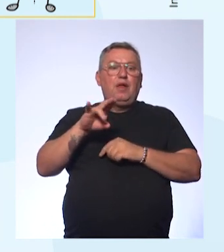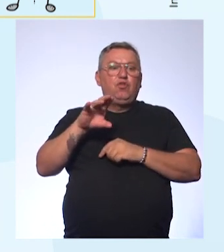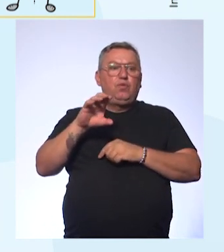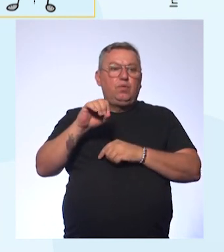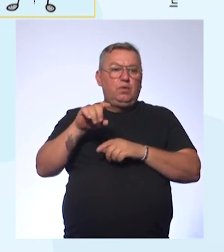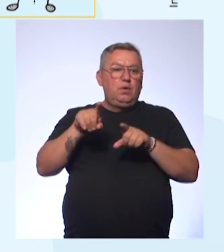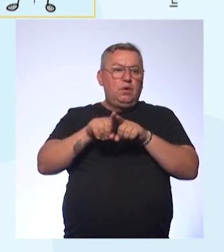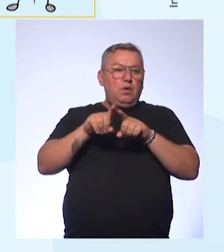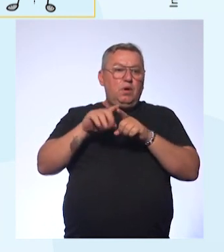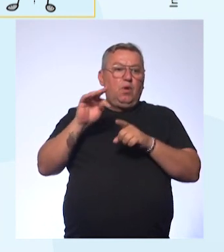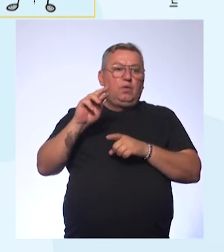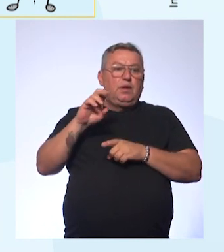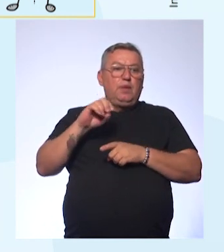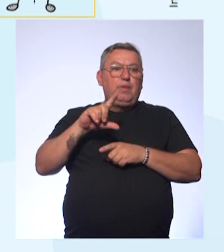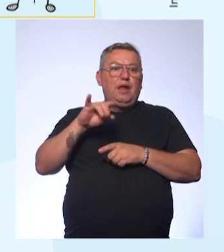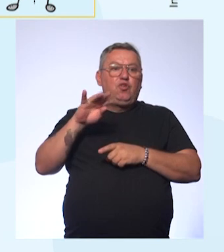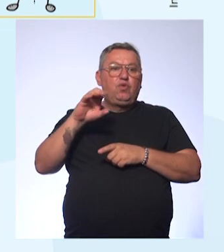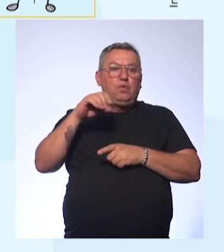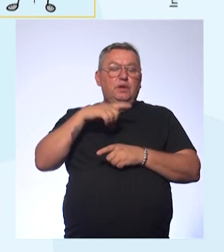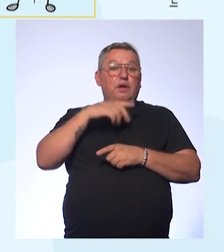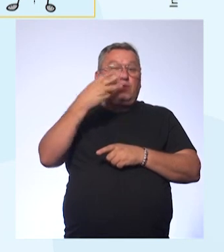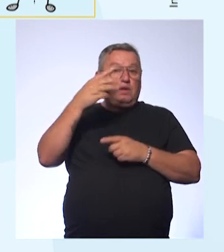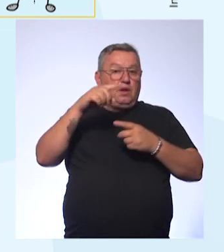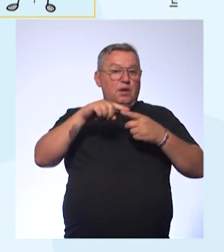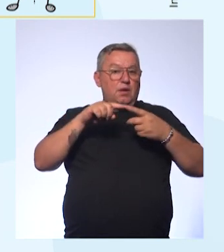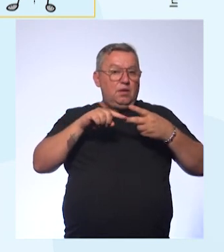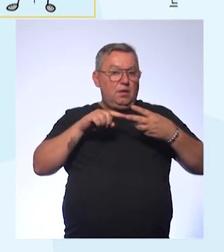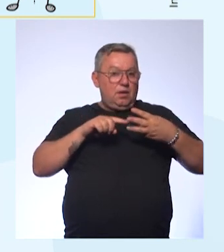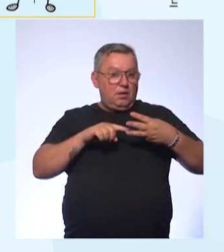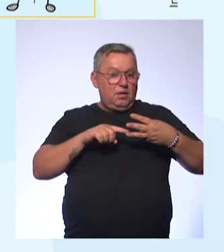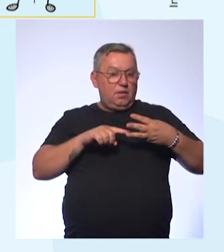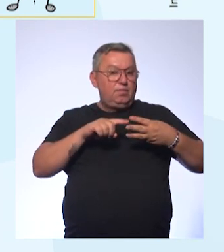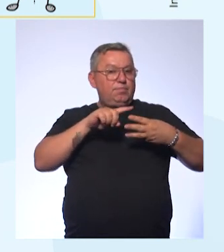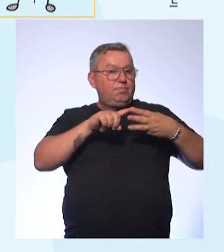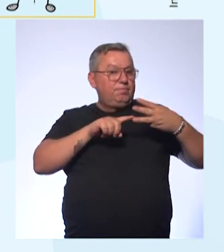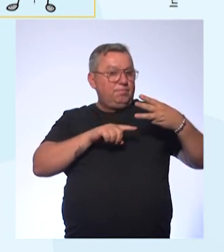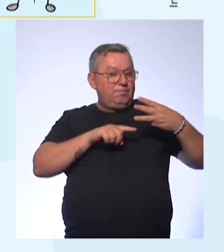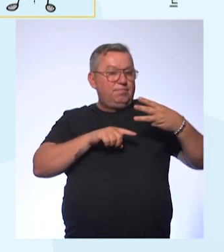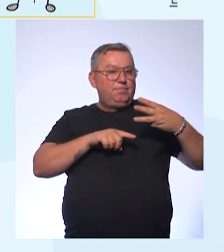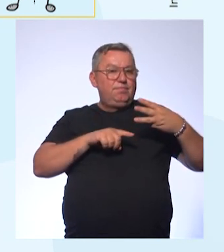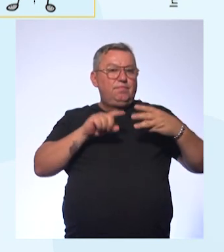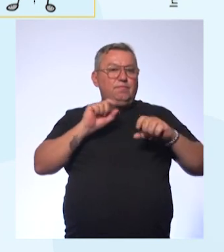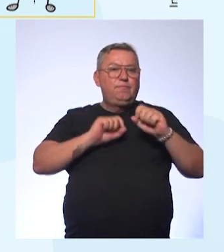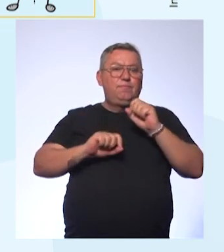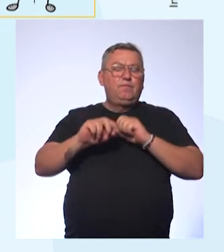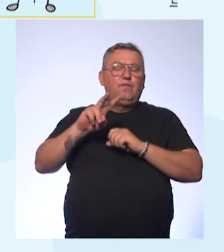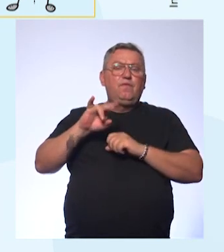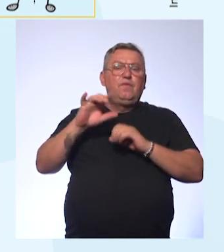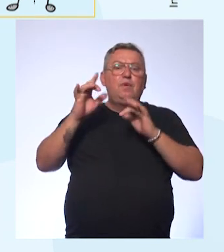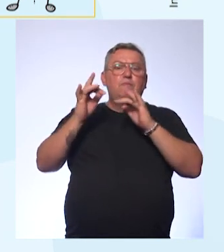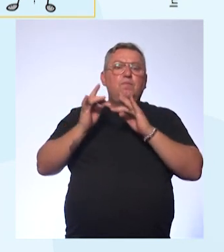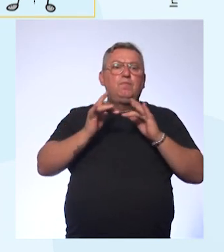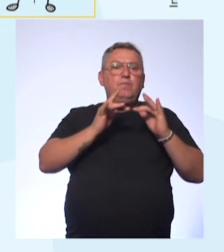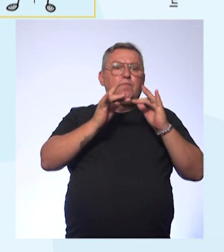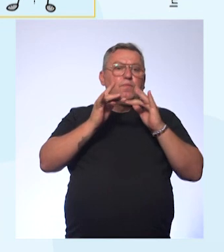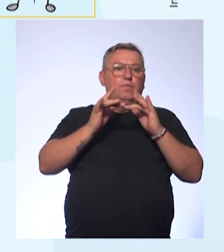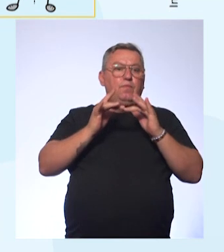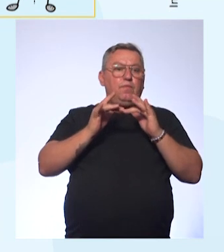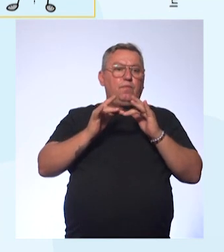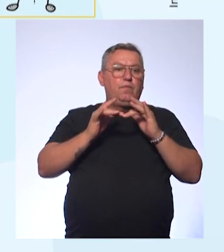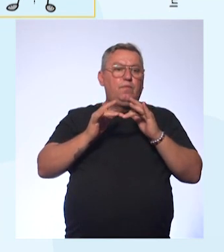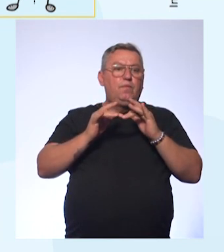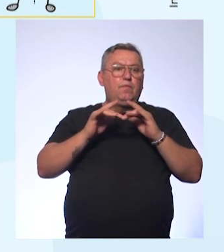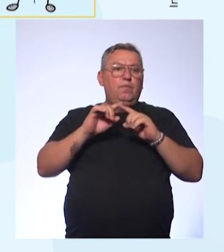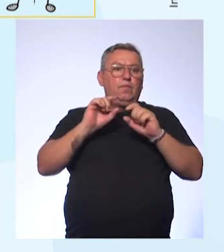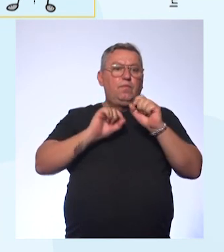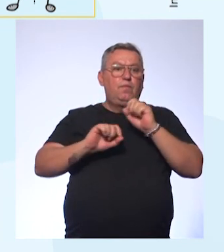e o triblástico, que possuem os 3 folhetos germinativos, tá? E aí eles vão estar relacionados a ectoderme com